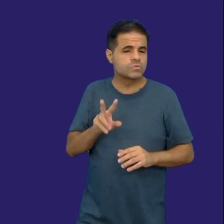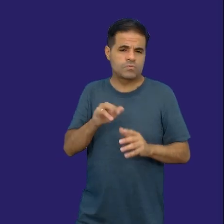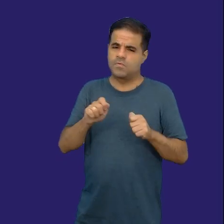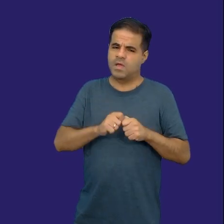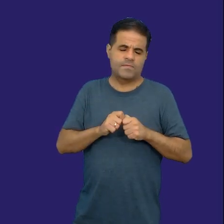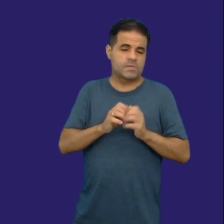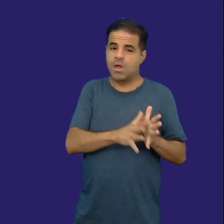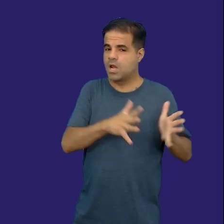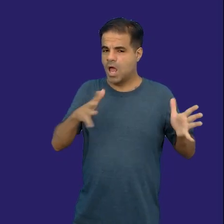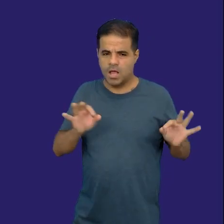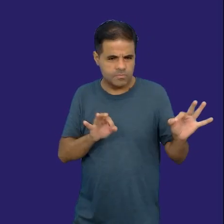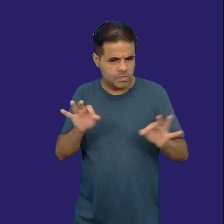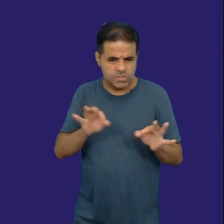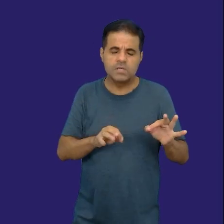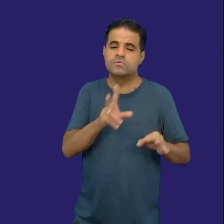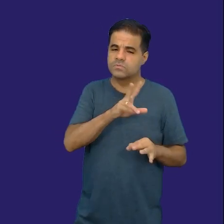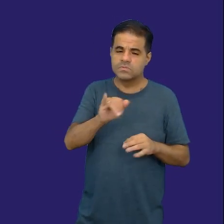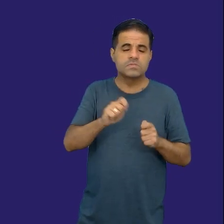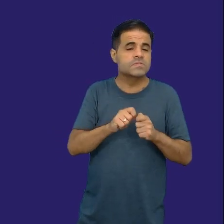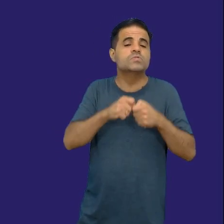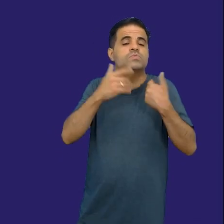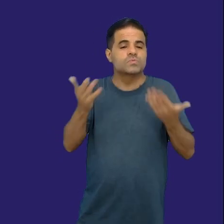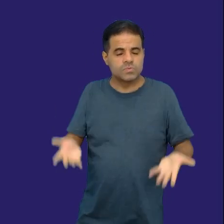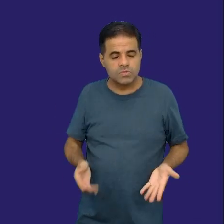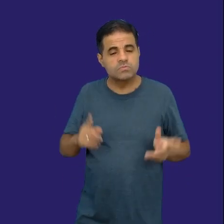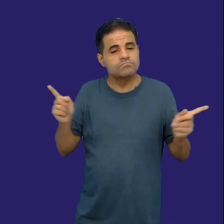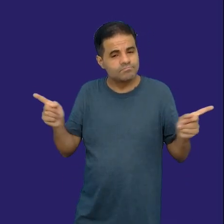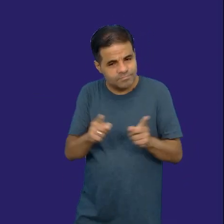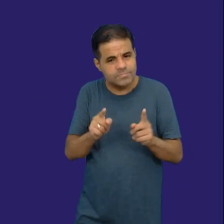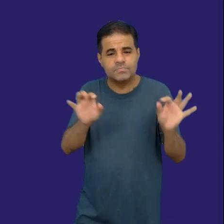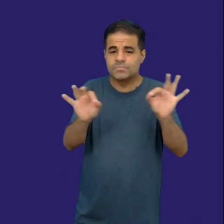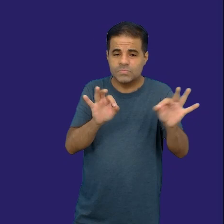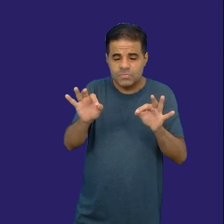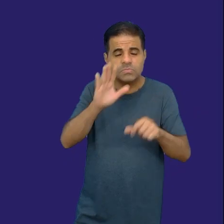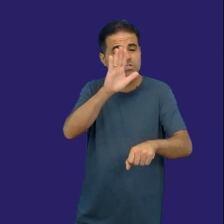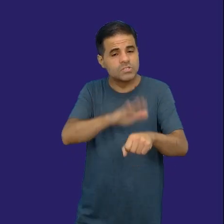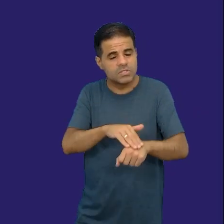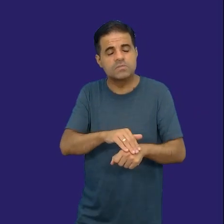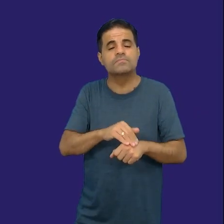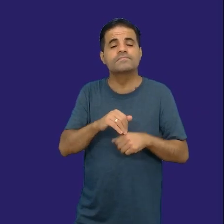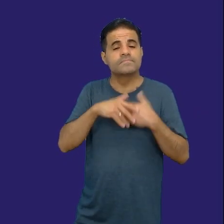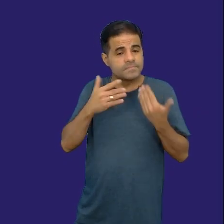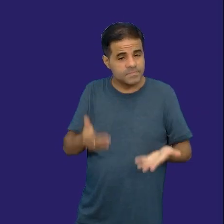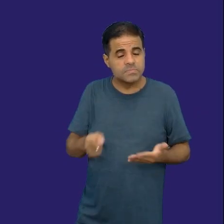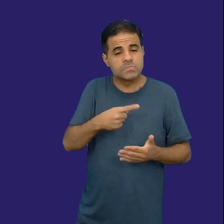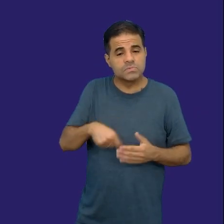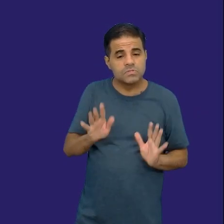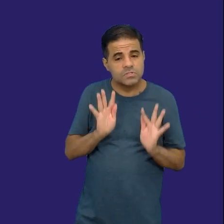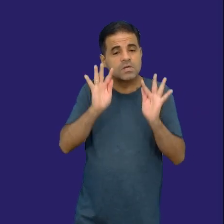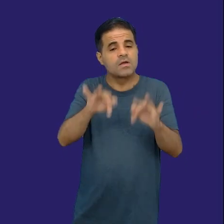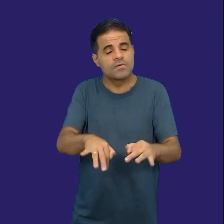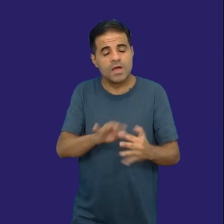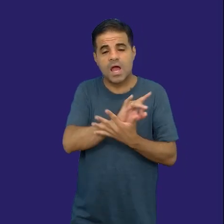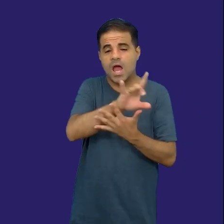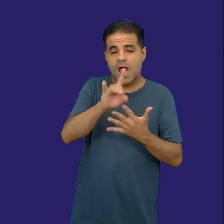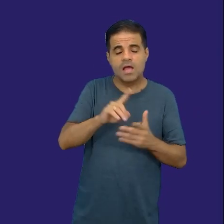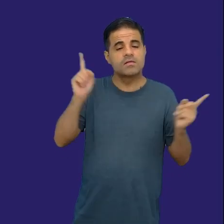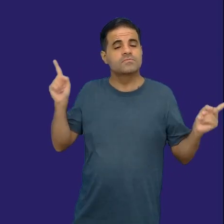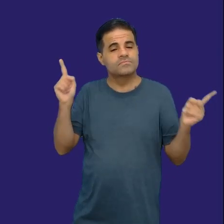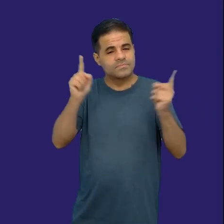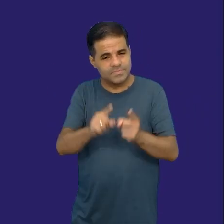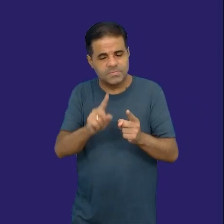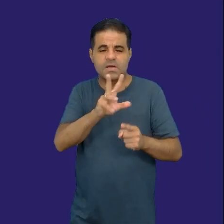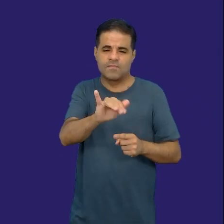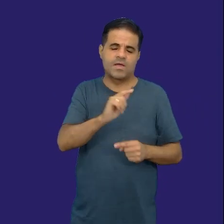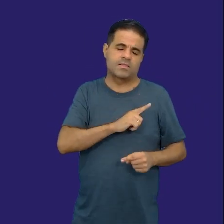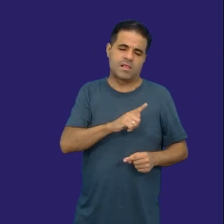fazer um grande projeto, mas a gente vai fazer o quê? Um pequeno projeto, nós estamos chamando de mini lições, onde ao final de cada mini lições aí ele vai